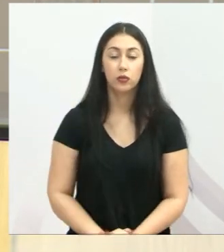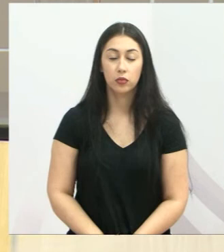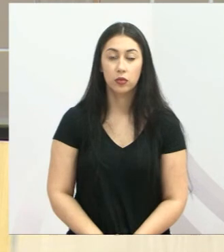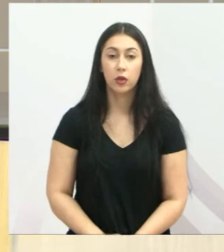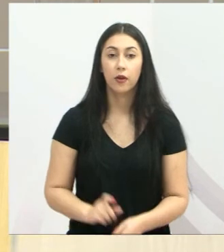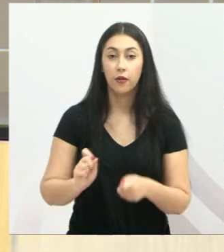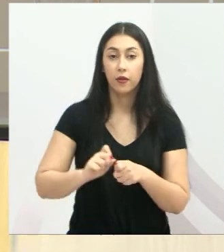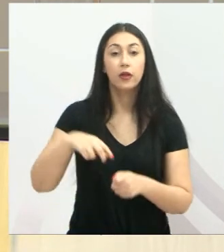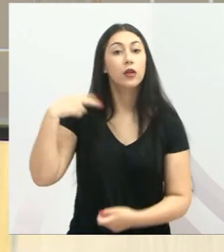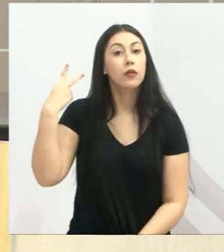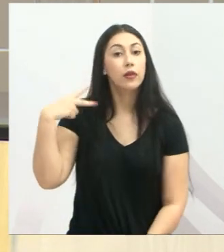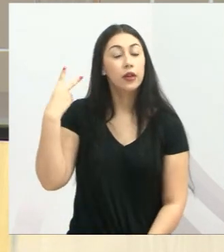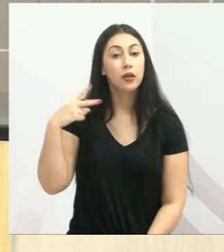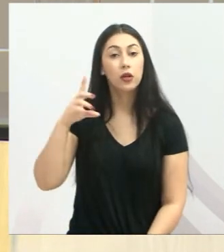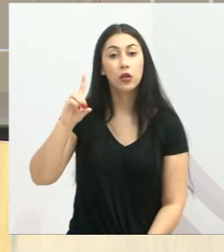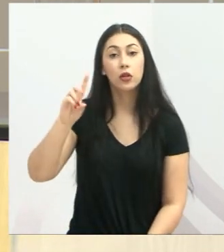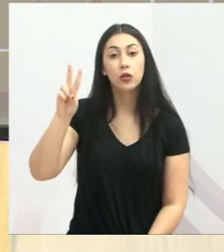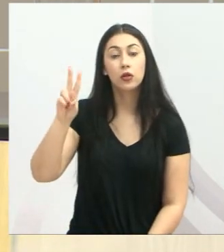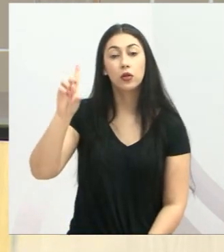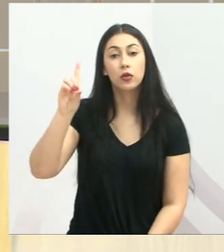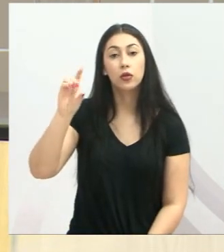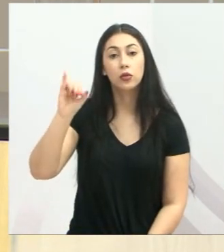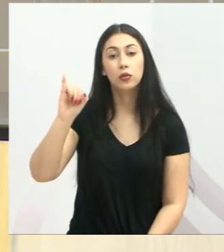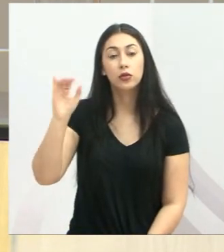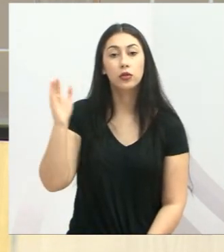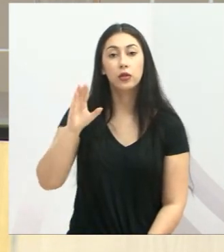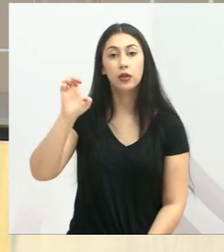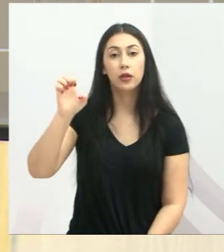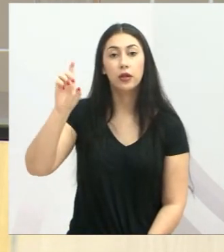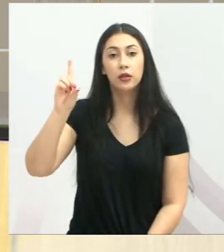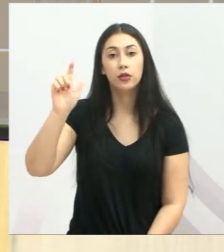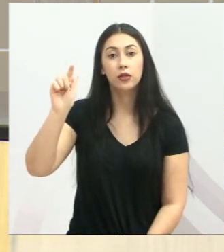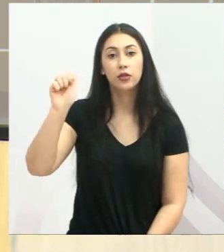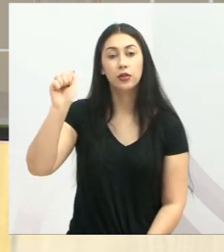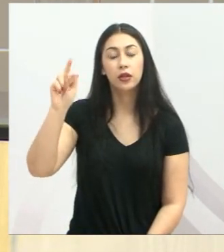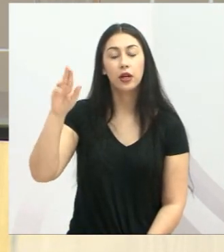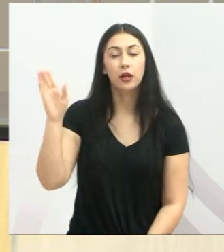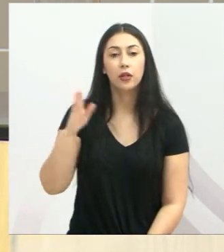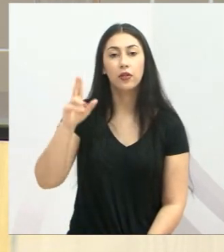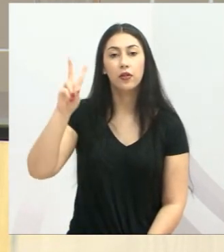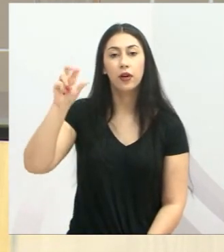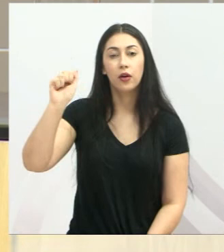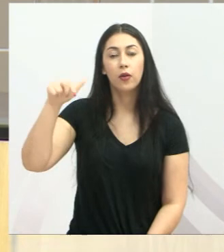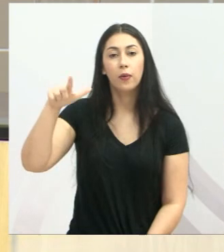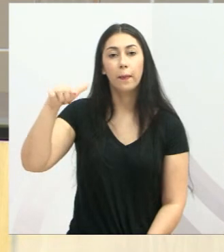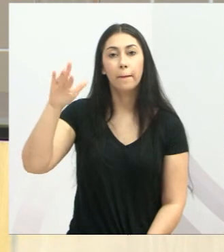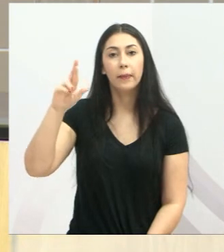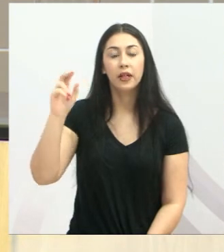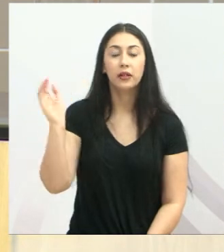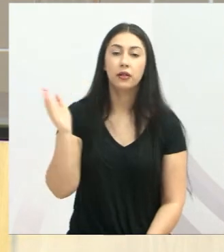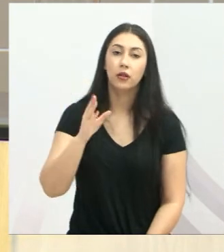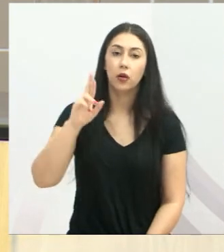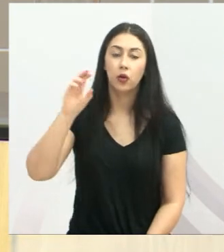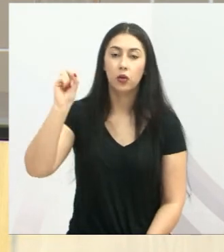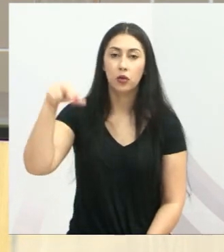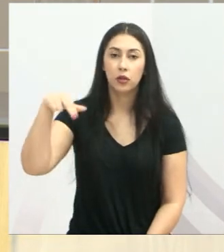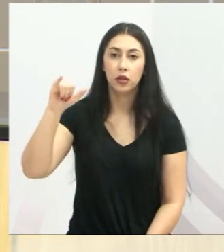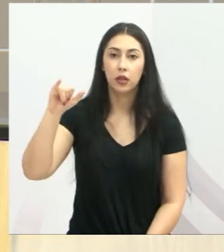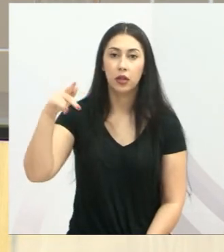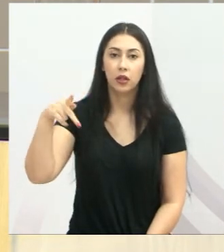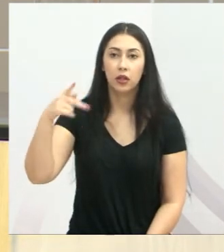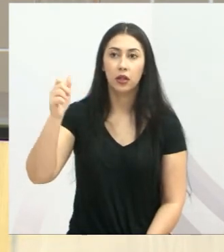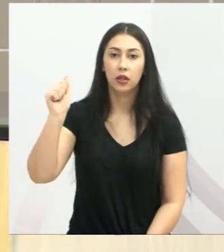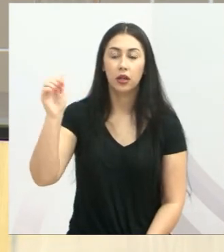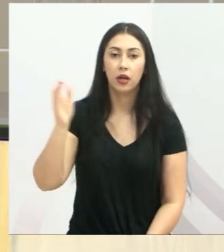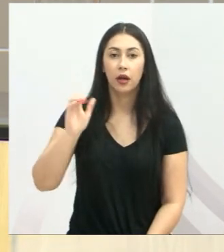formulados pelos vereadores Dudi Edgar Sasaki, Valmir do Parque Meia Lua, Roninha, Abner de Madureira, Paulinho